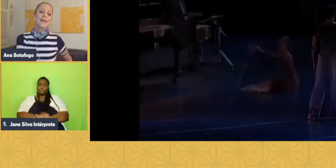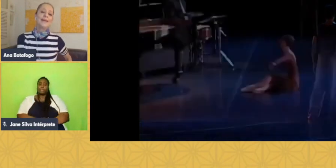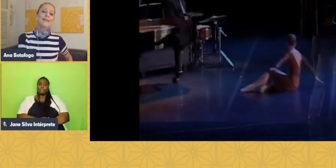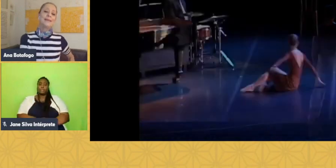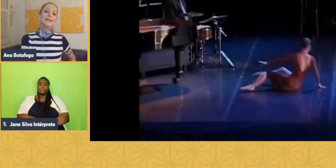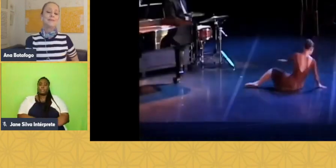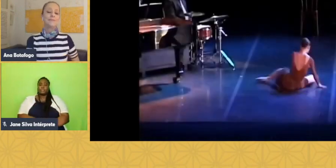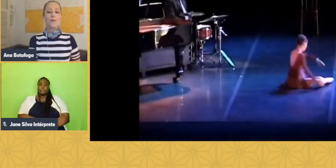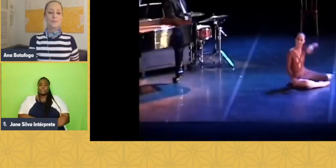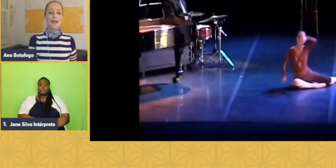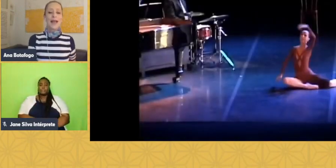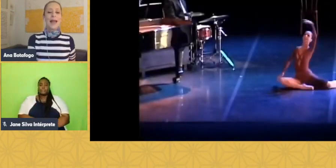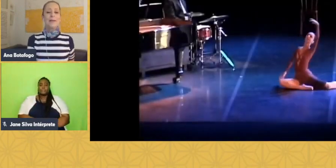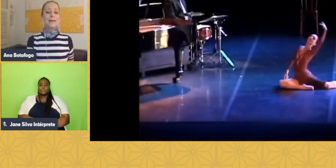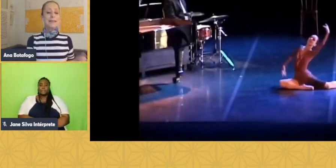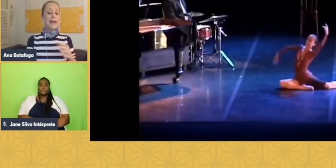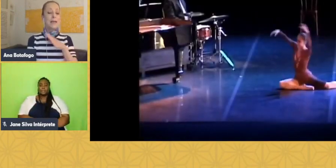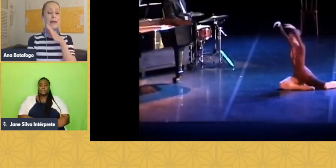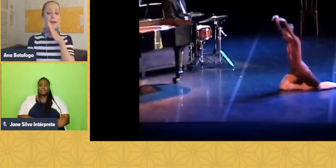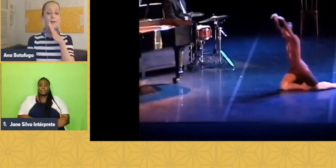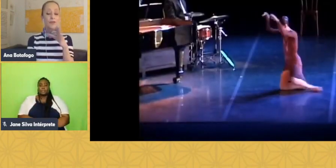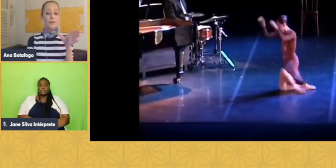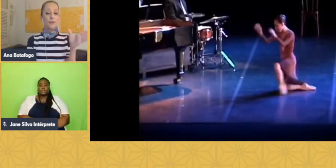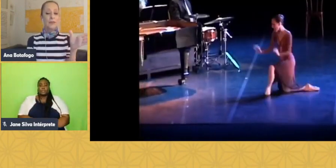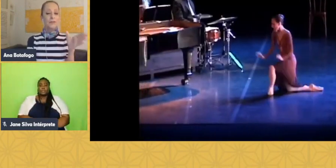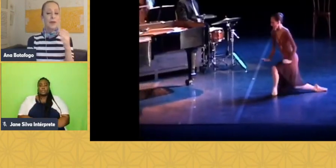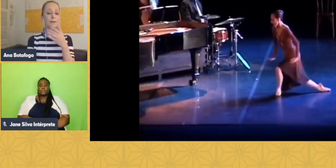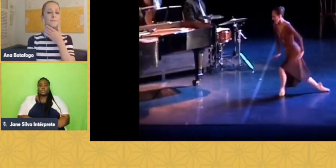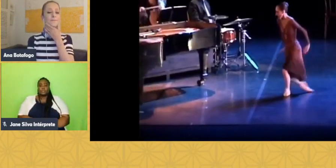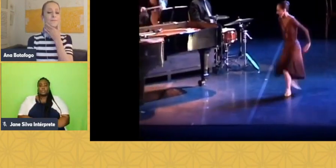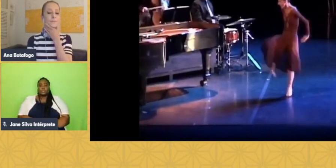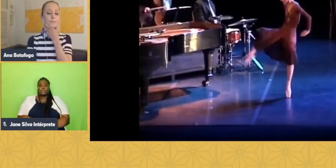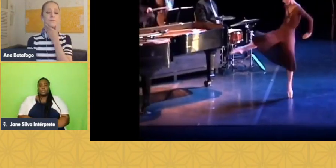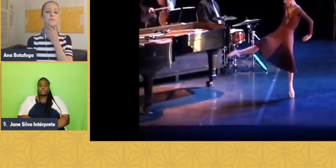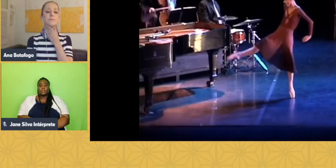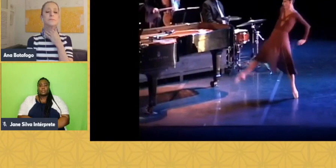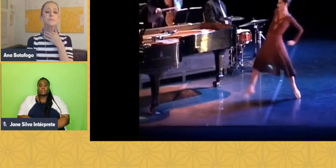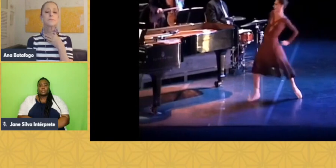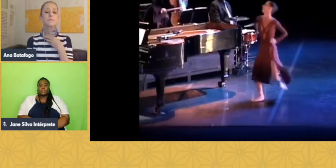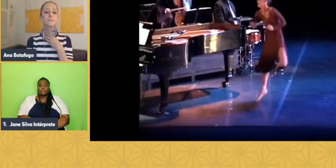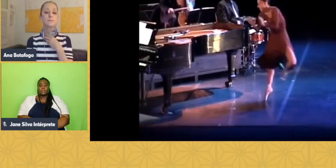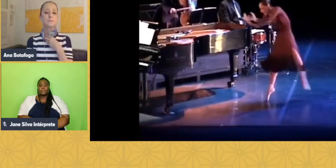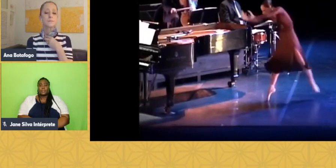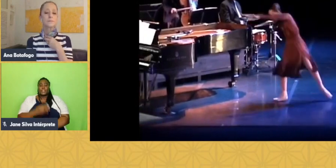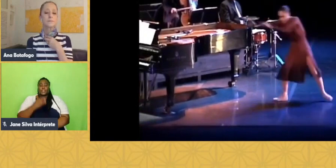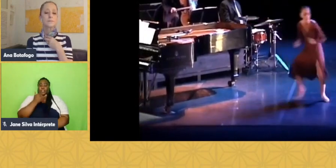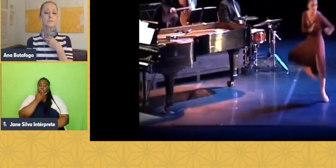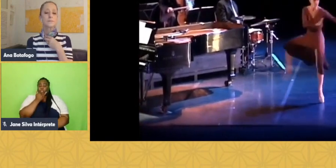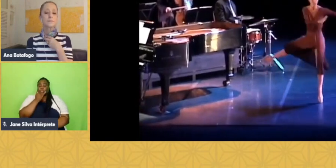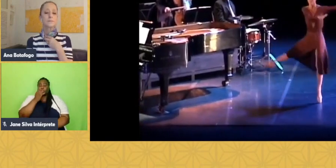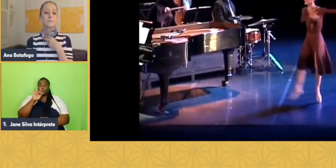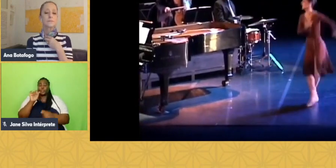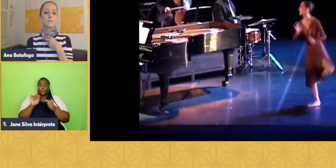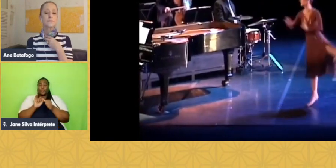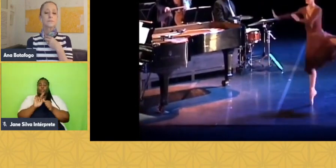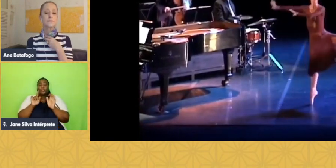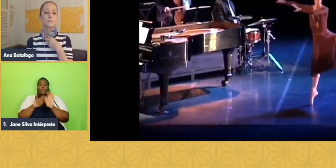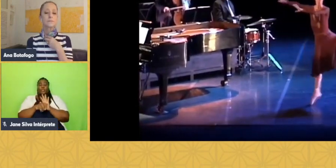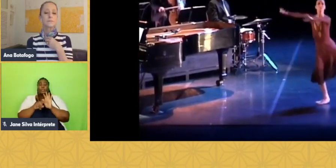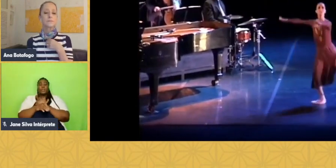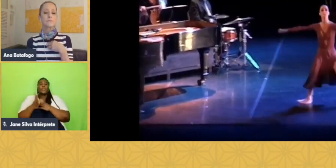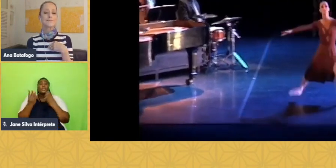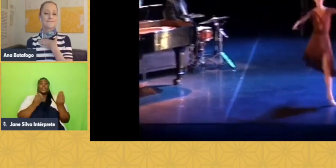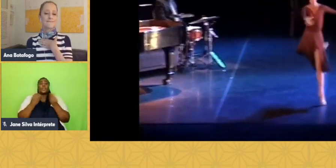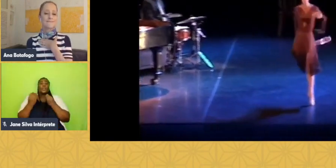e bom mas a minha pergunta as coisas mas eu acabei não fazer uma pergunta desculpa é deixei no ar a pergunta é como